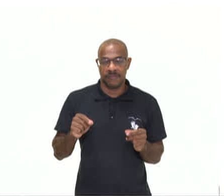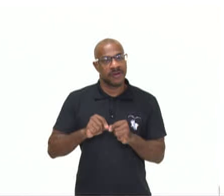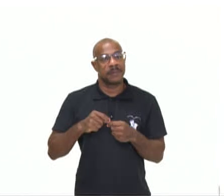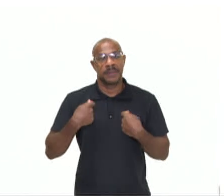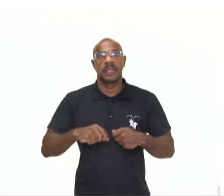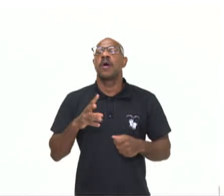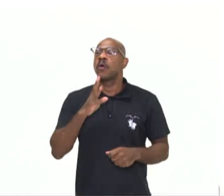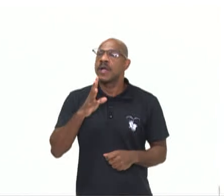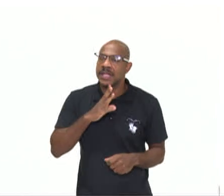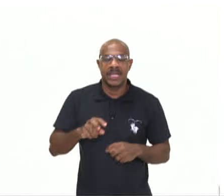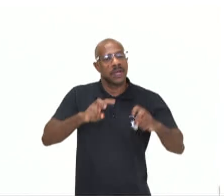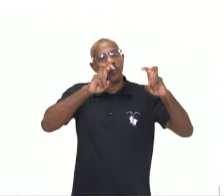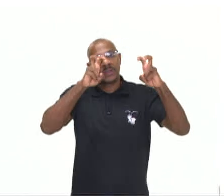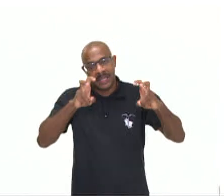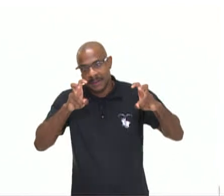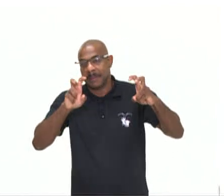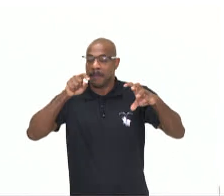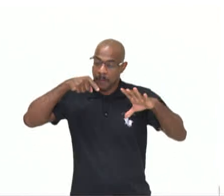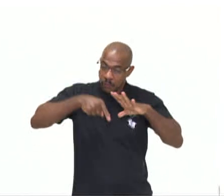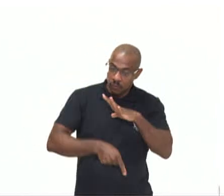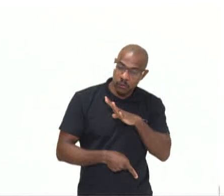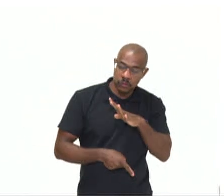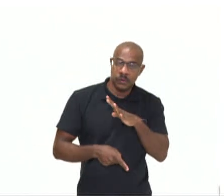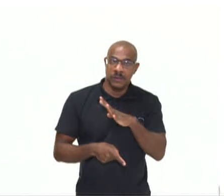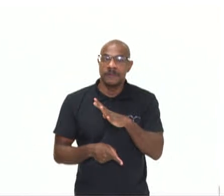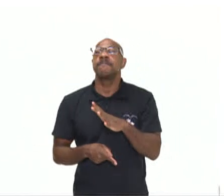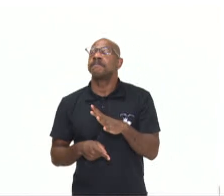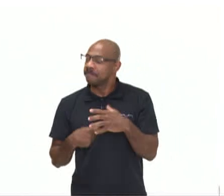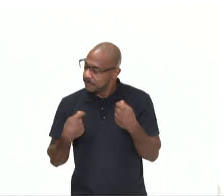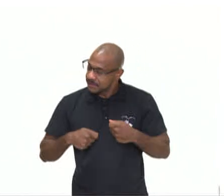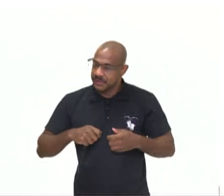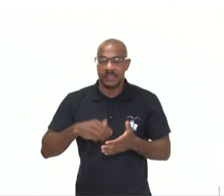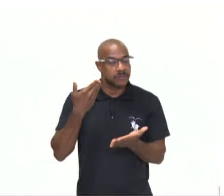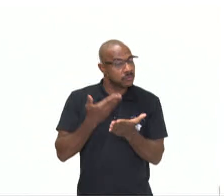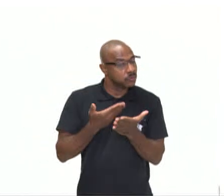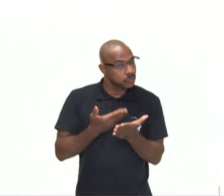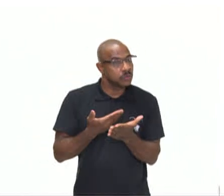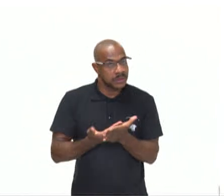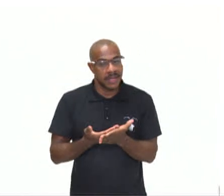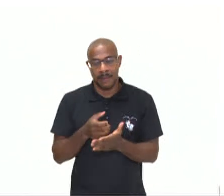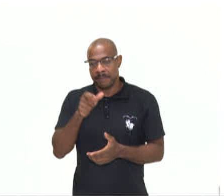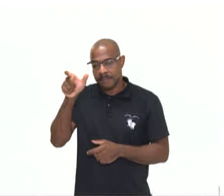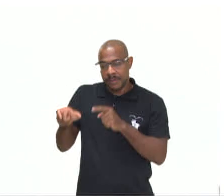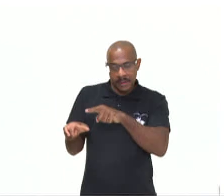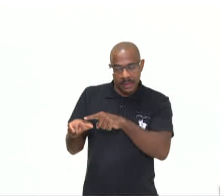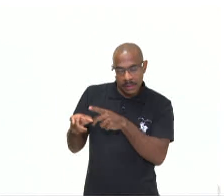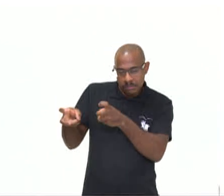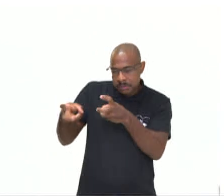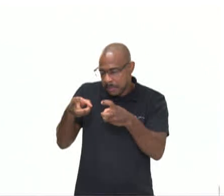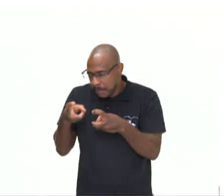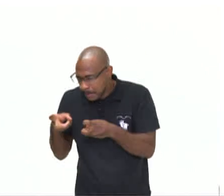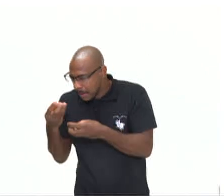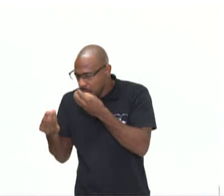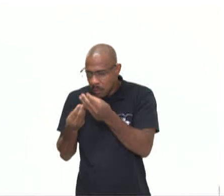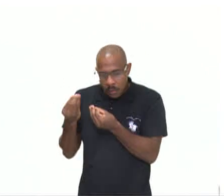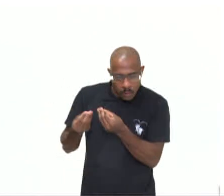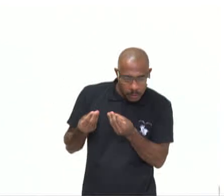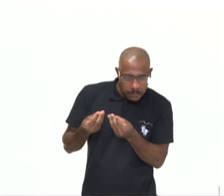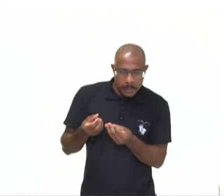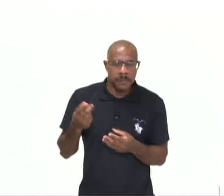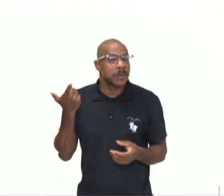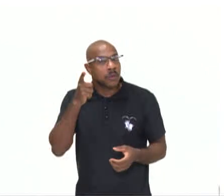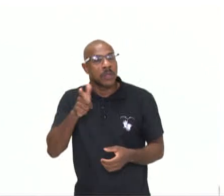conhecer o assunto e o tema de que vamos tratar estudar o entrevistado e desenvolver um roteiro para que